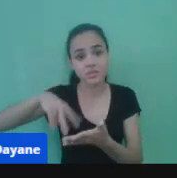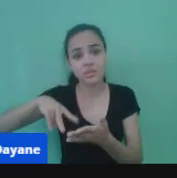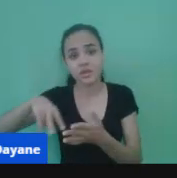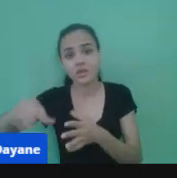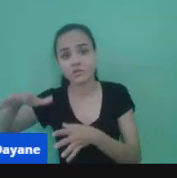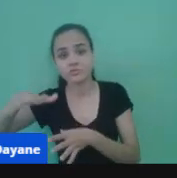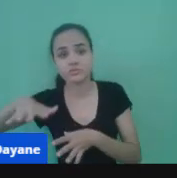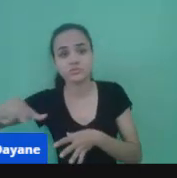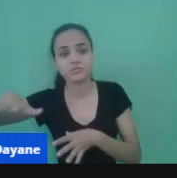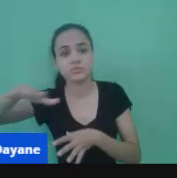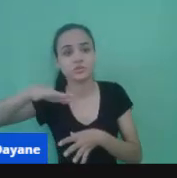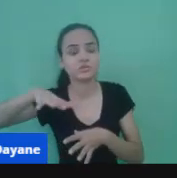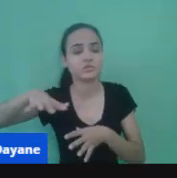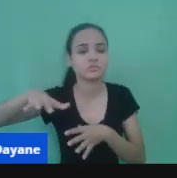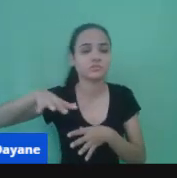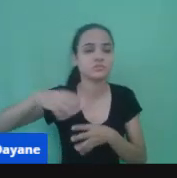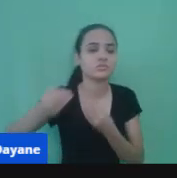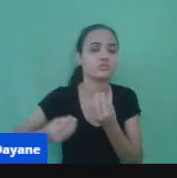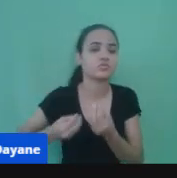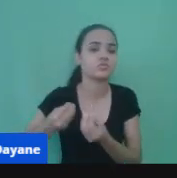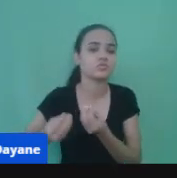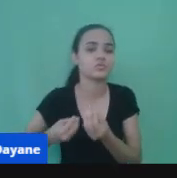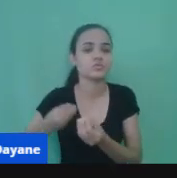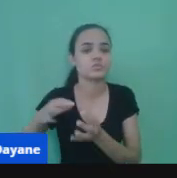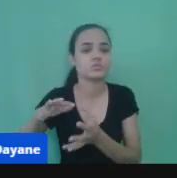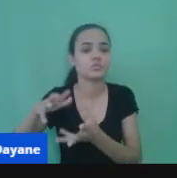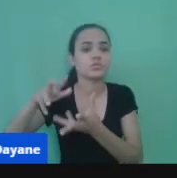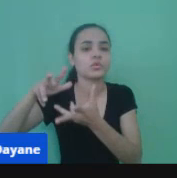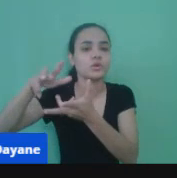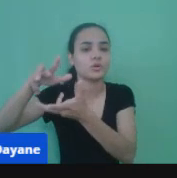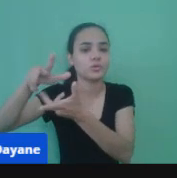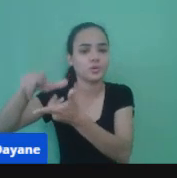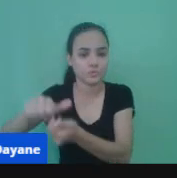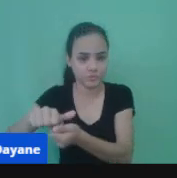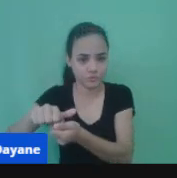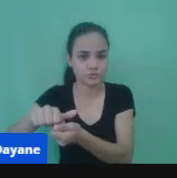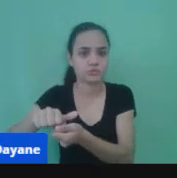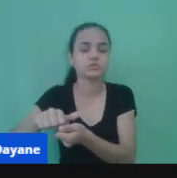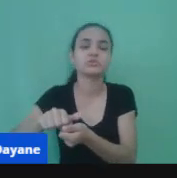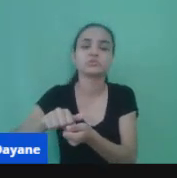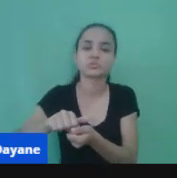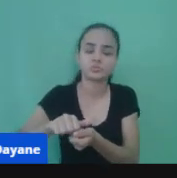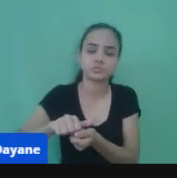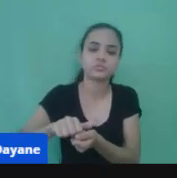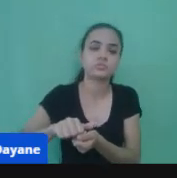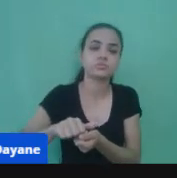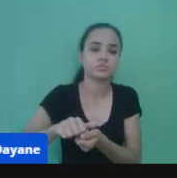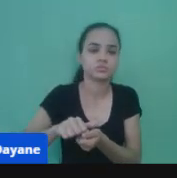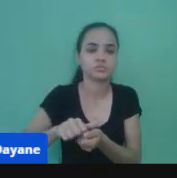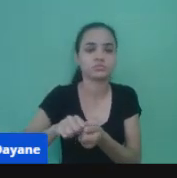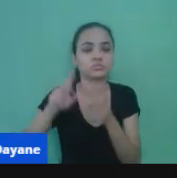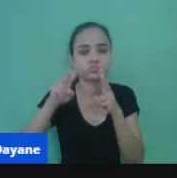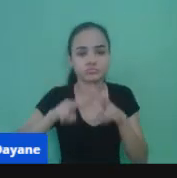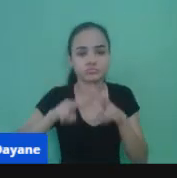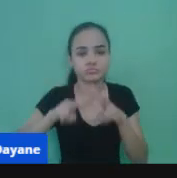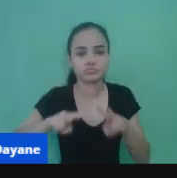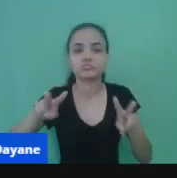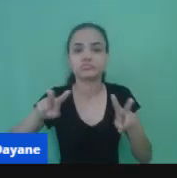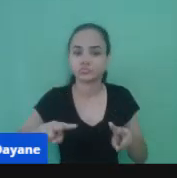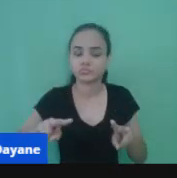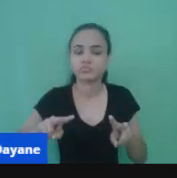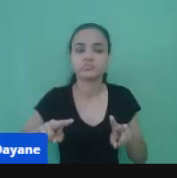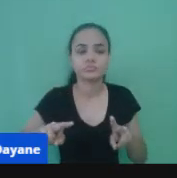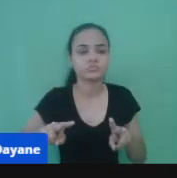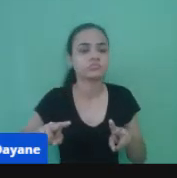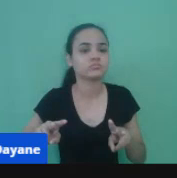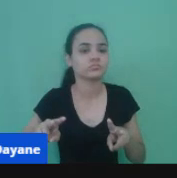veja, isso é indicado no currículo da geografia, embora não diretamente, mas você pode trabalhar com filme sim, na